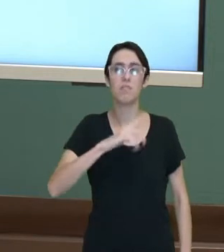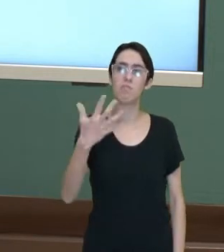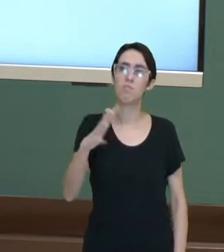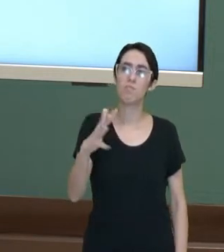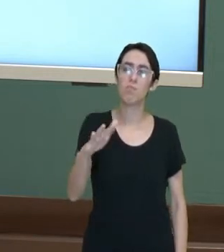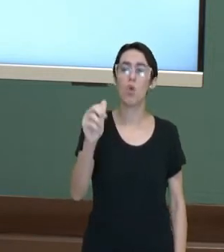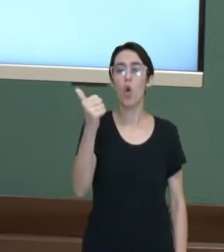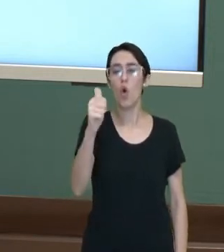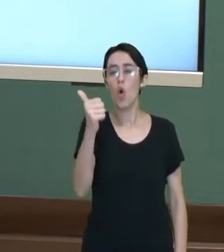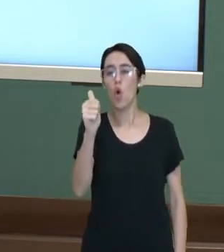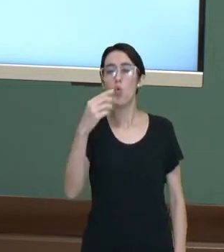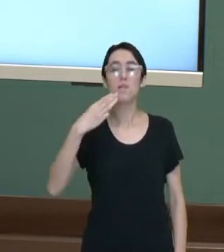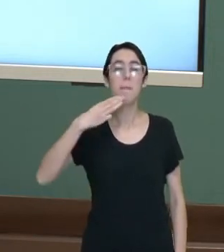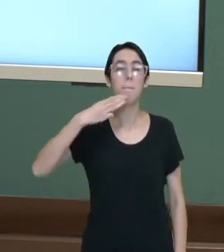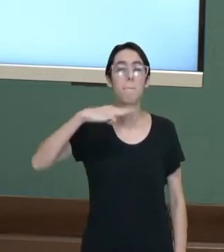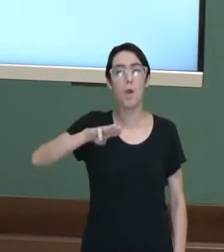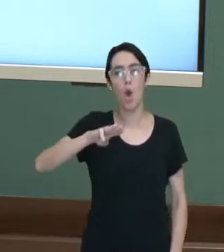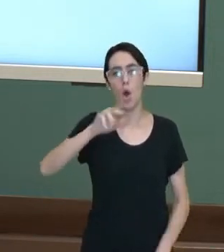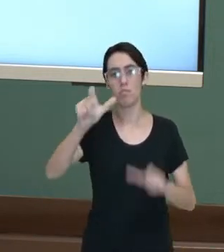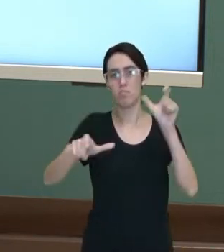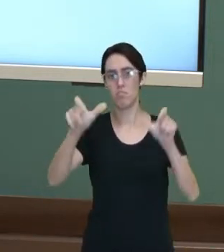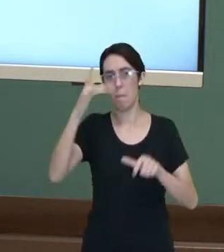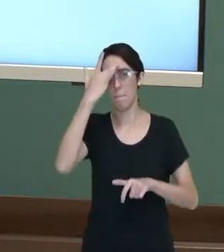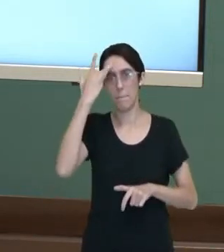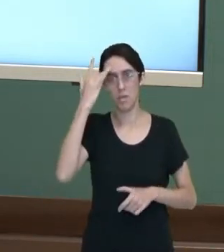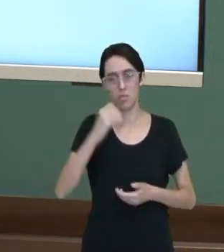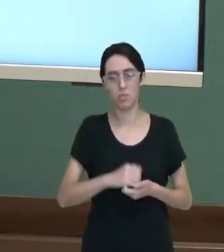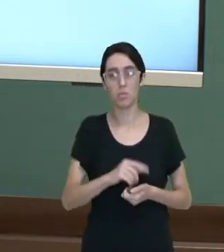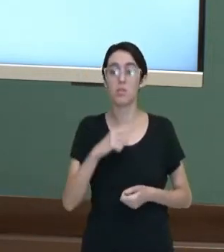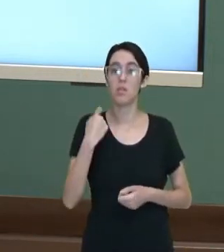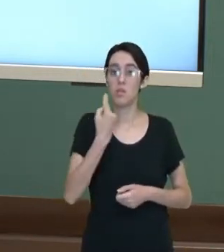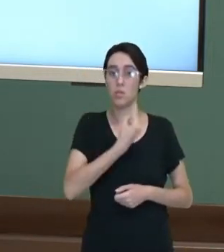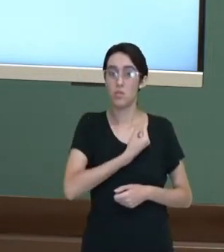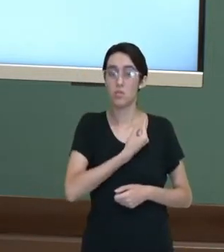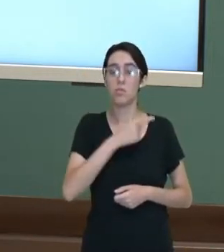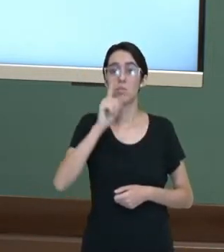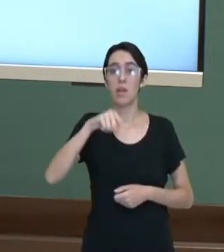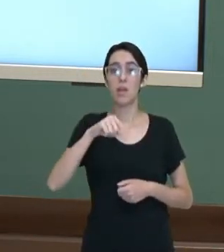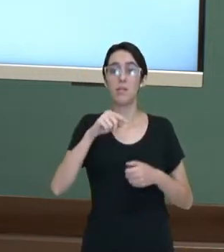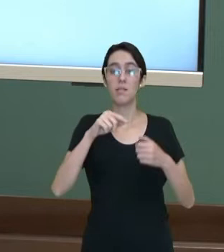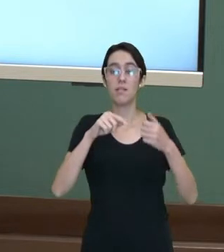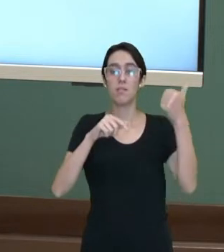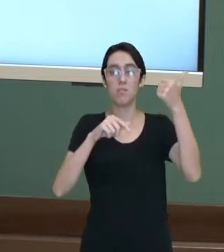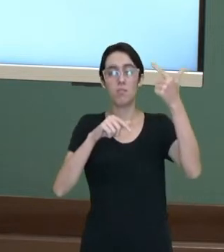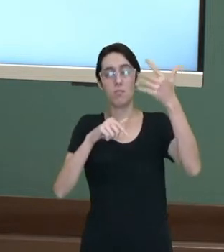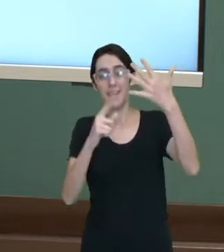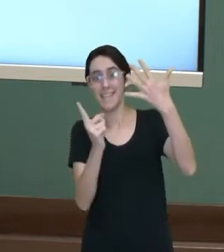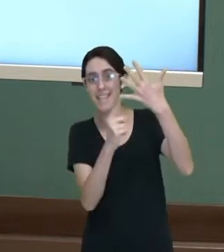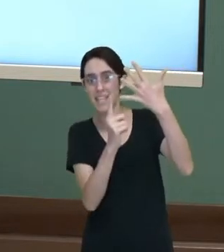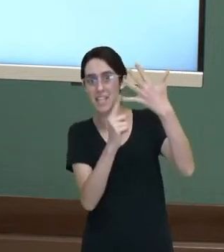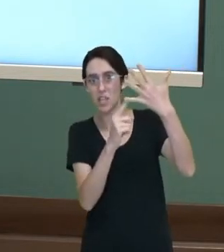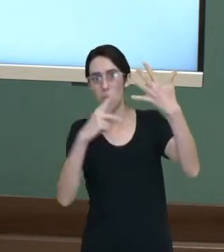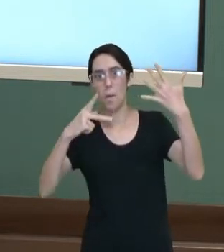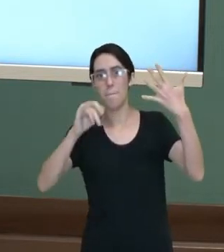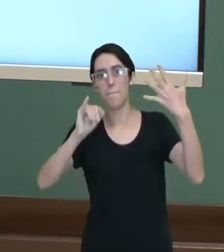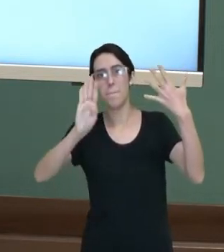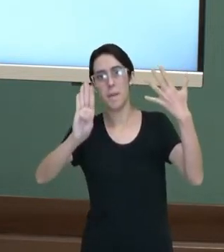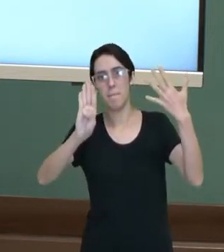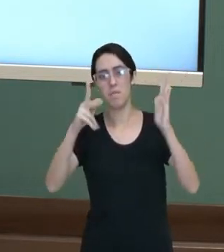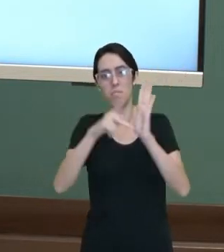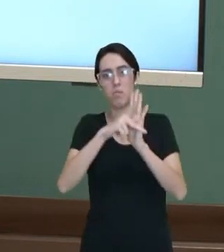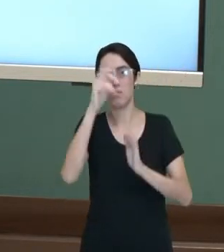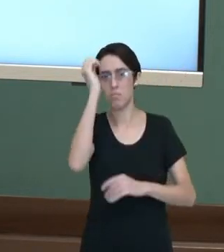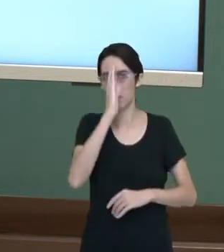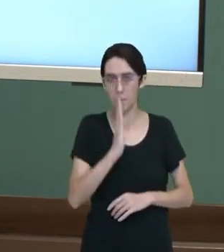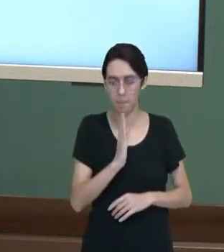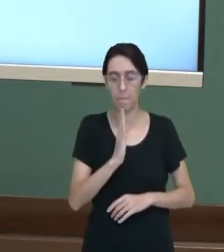11 milhões de habitantes. Nós somos o quinto maior PIB do Brasil e a capital do estado do Paraná, a